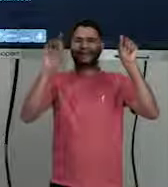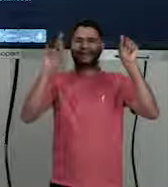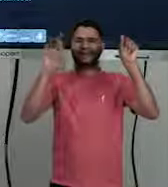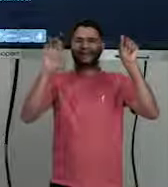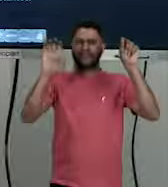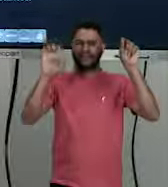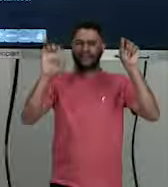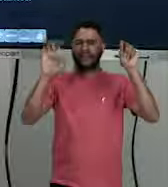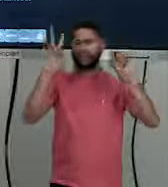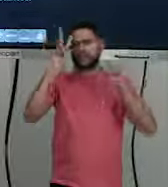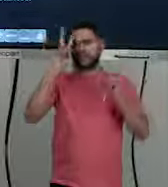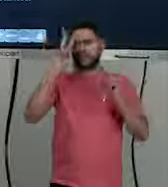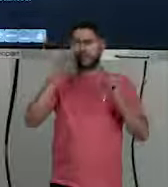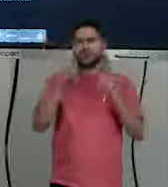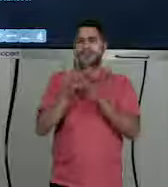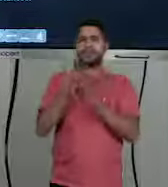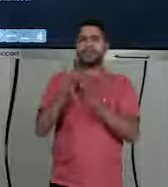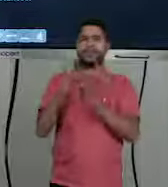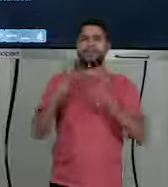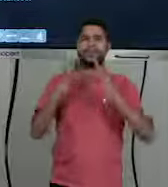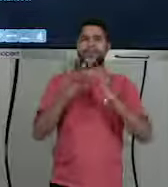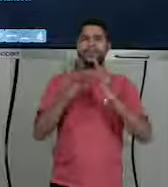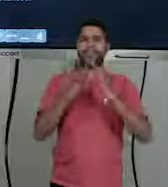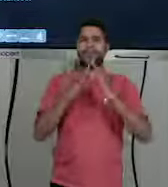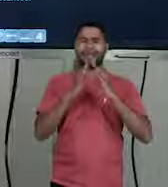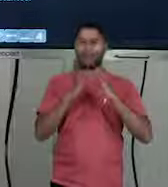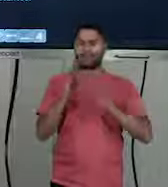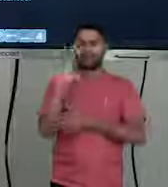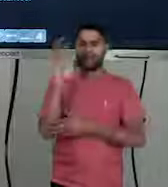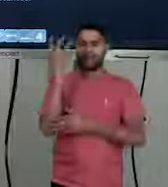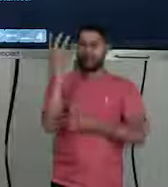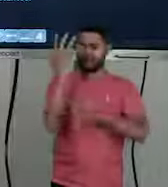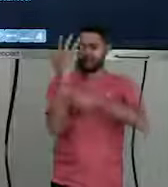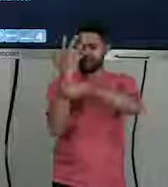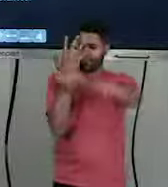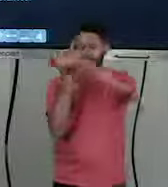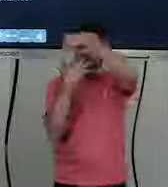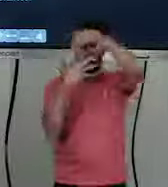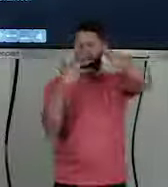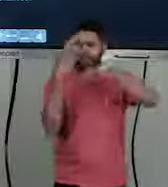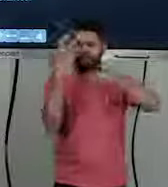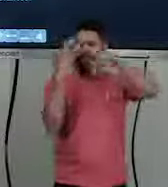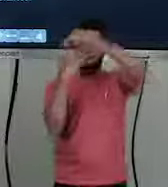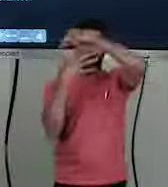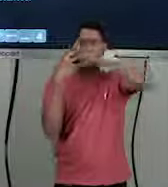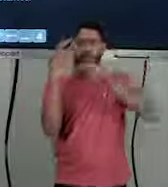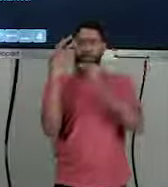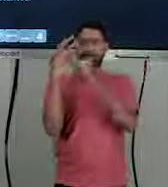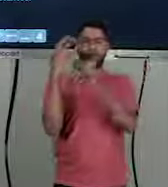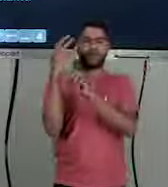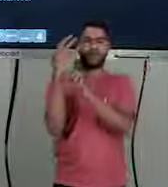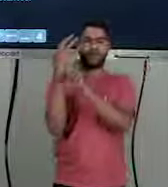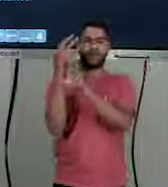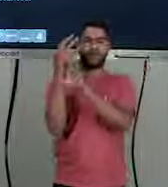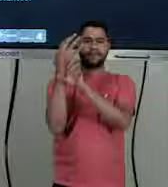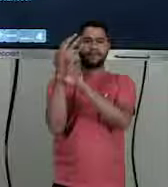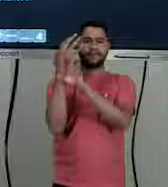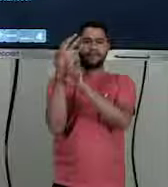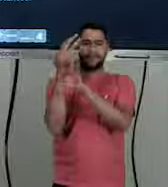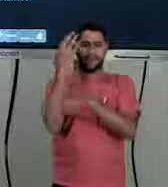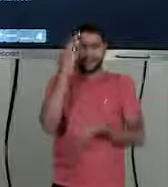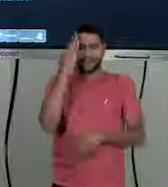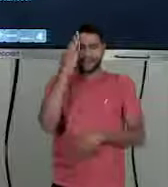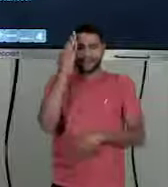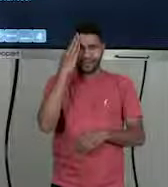associação. Lembra do pisca-pisca que a gente utiliza na árvore de Natal? Então, esses pisca-piscas